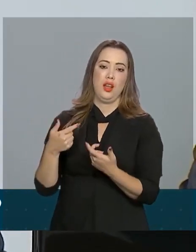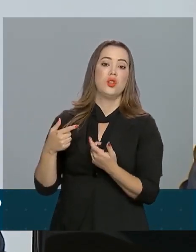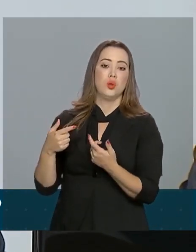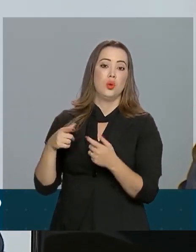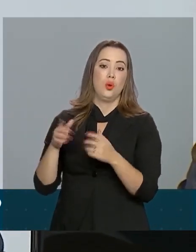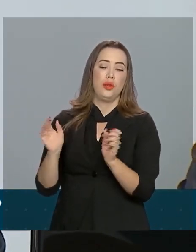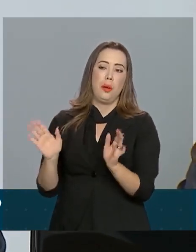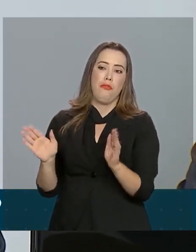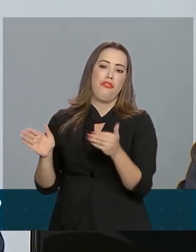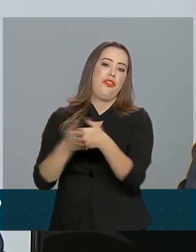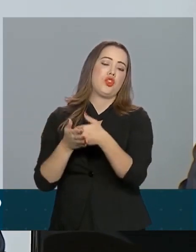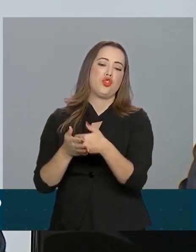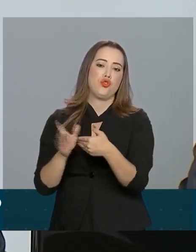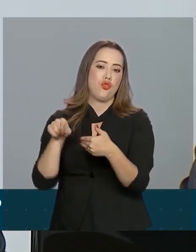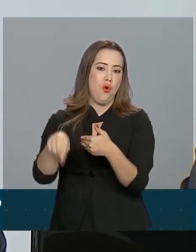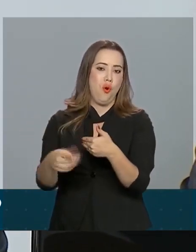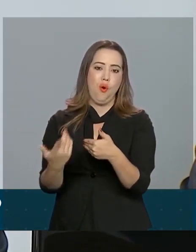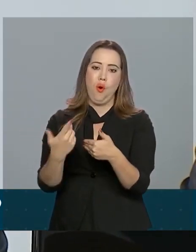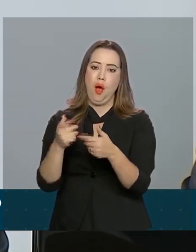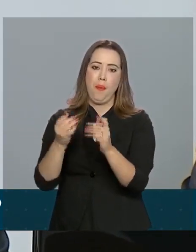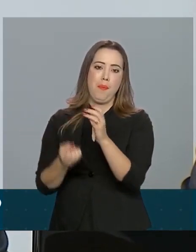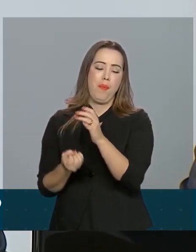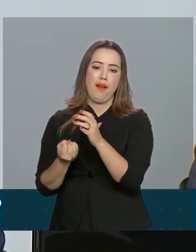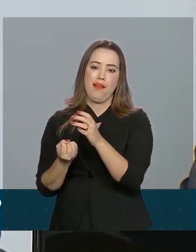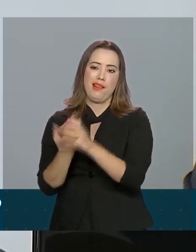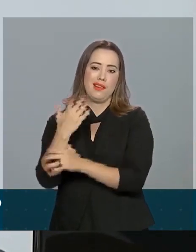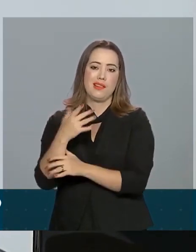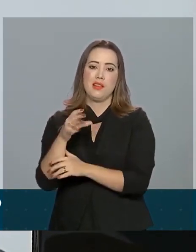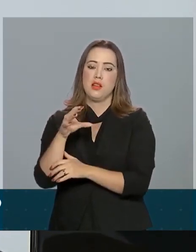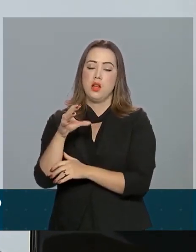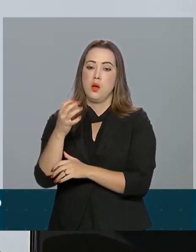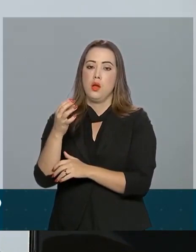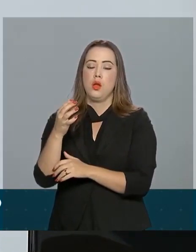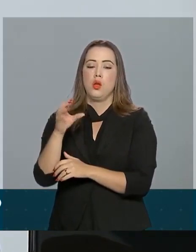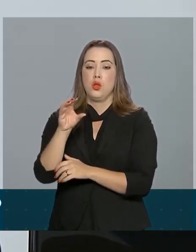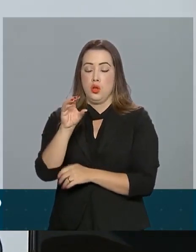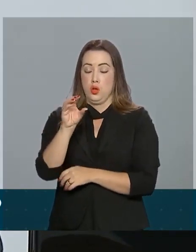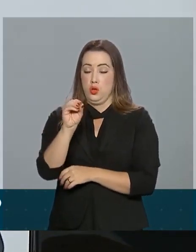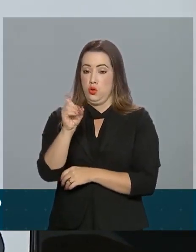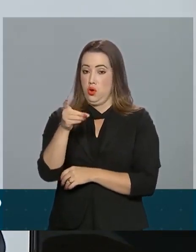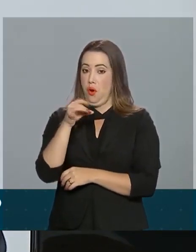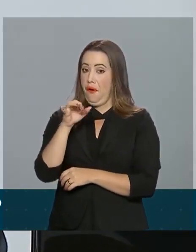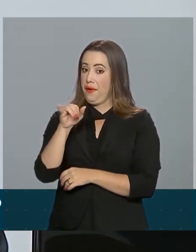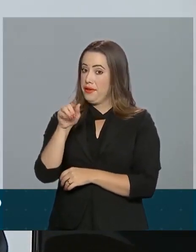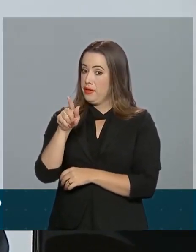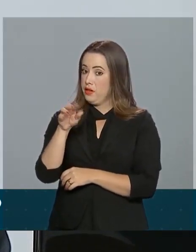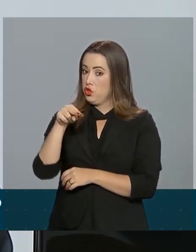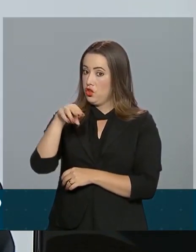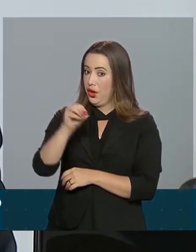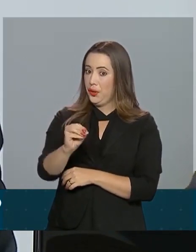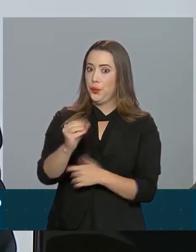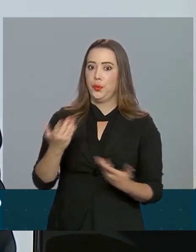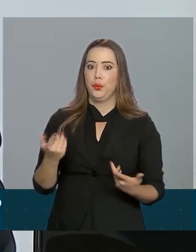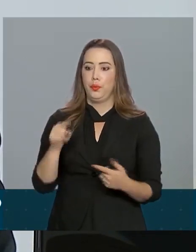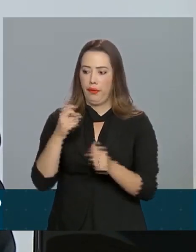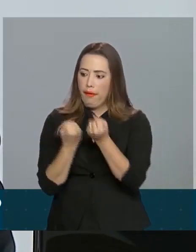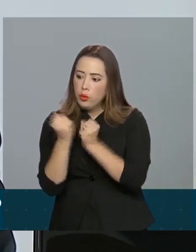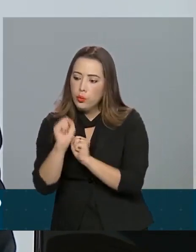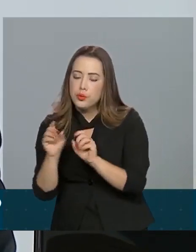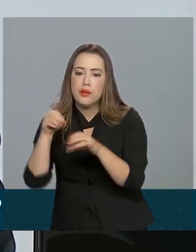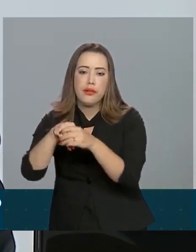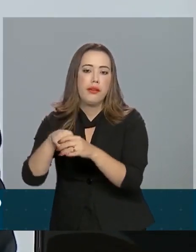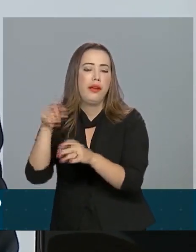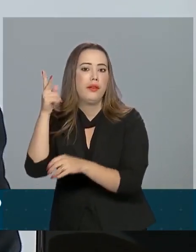lá, o que é inconcebível. Então, muito possível que a gente tenha que reconhecer num